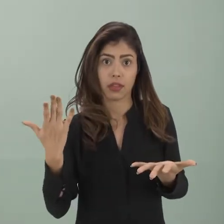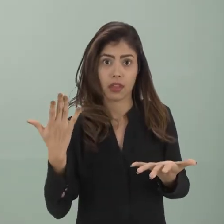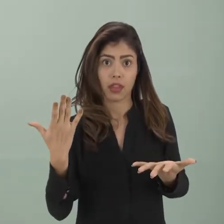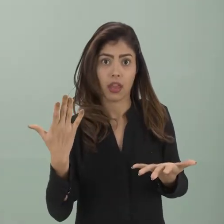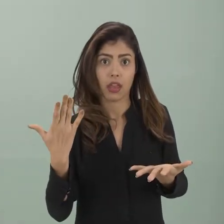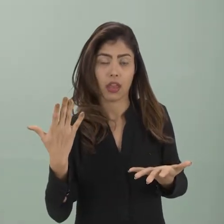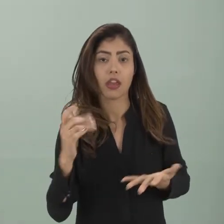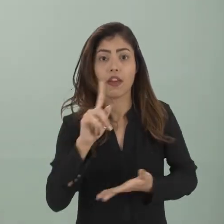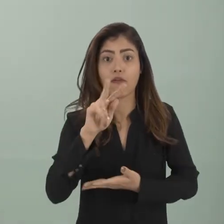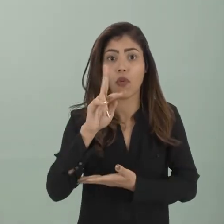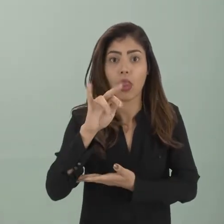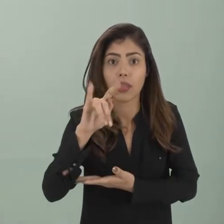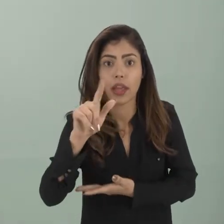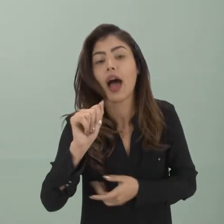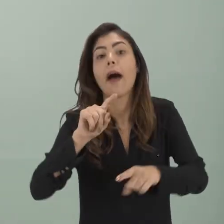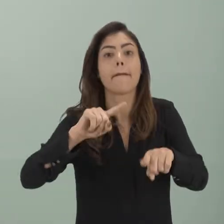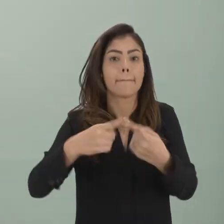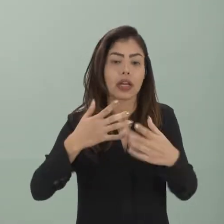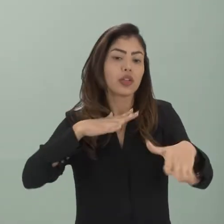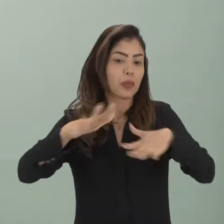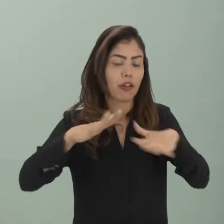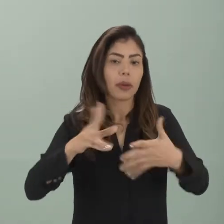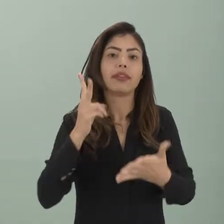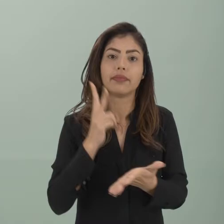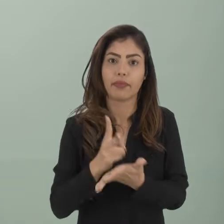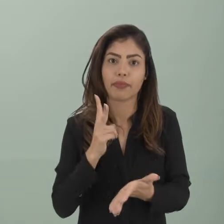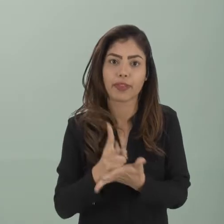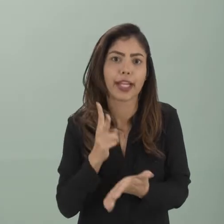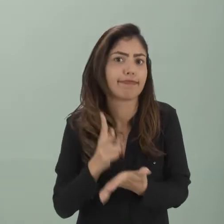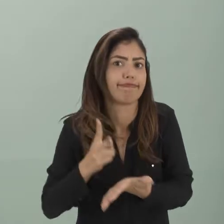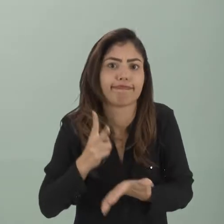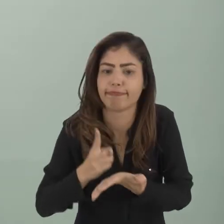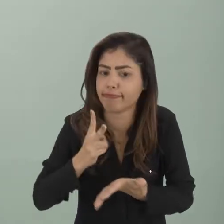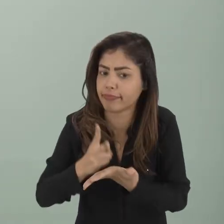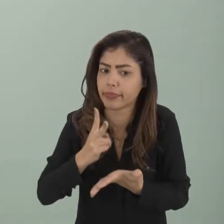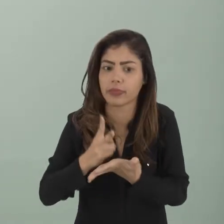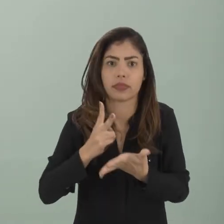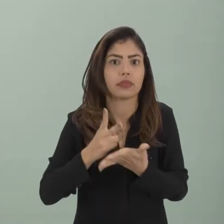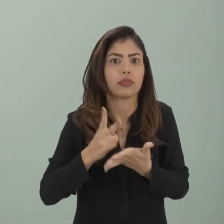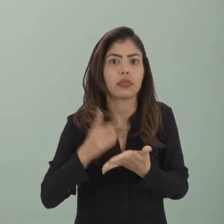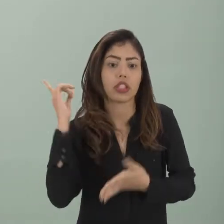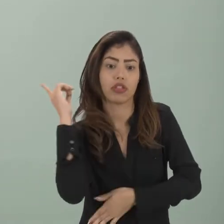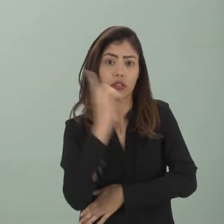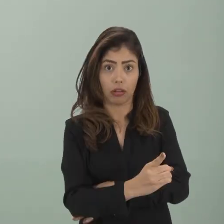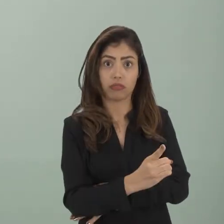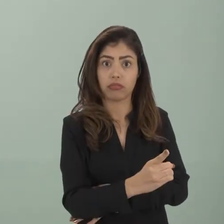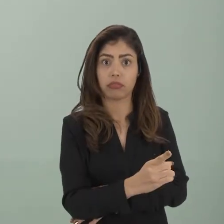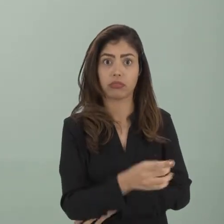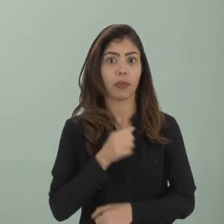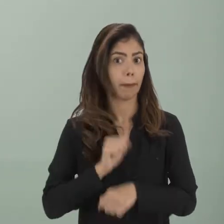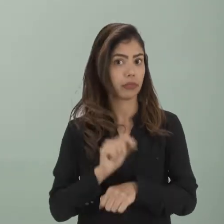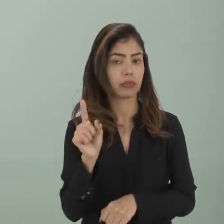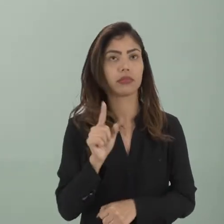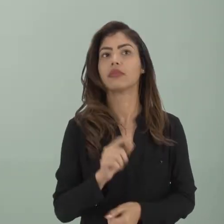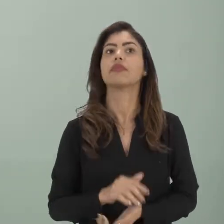forma voluntária. Mas esse movimento acontece o tempo todo de forma involuntária.